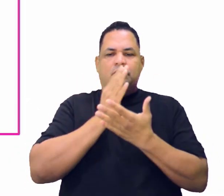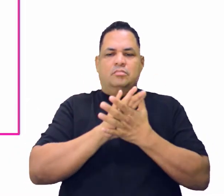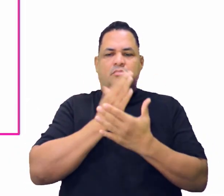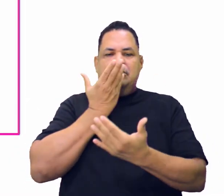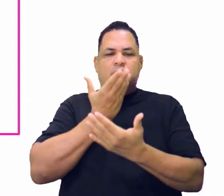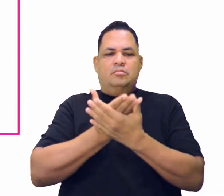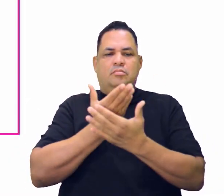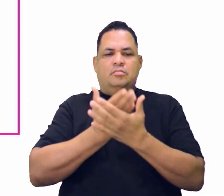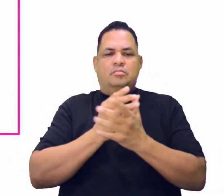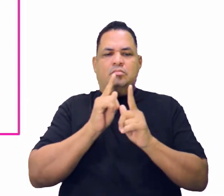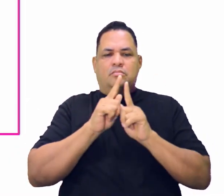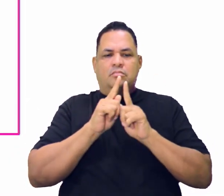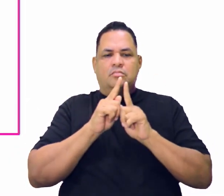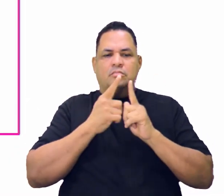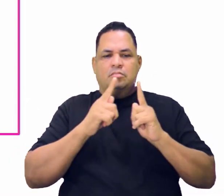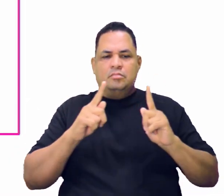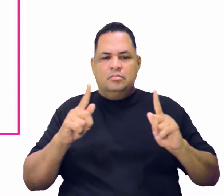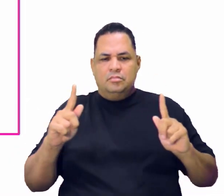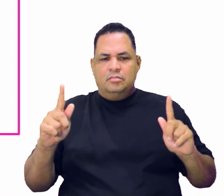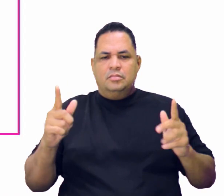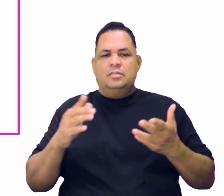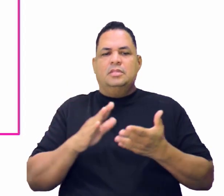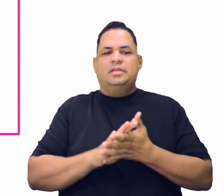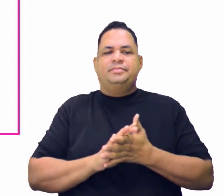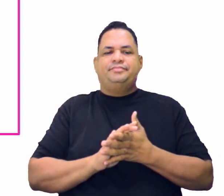Trabalharemos a gramática, né?